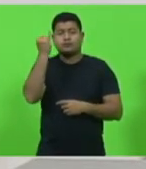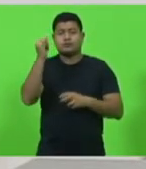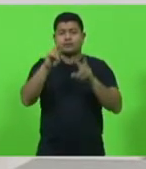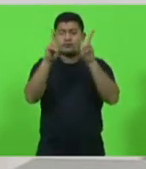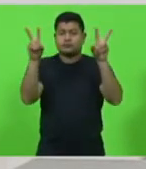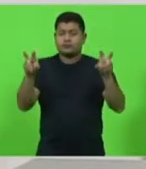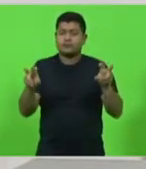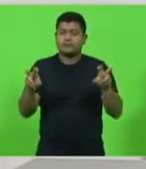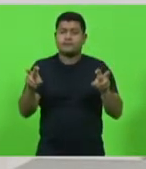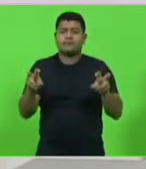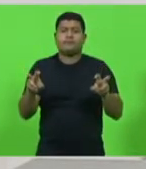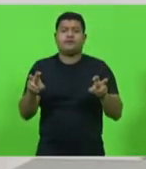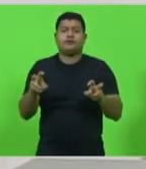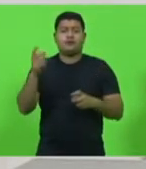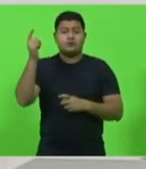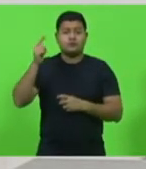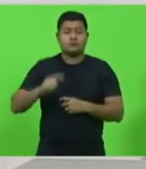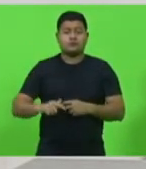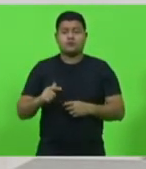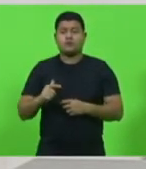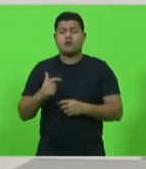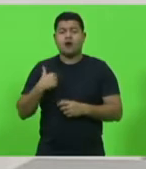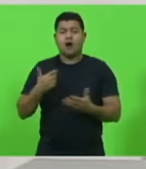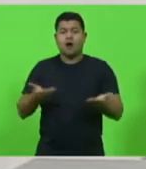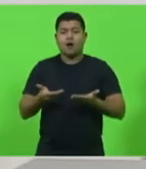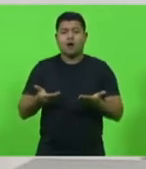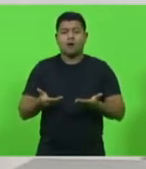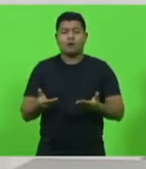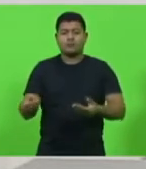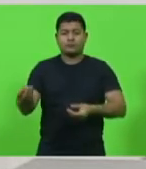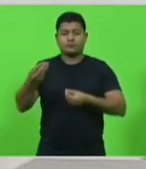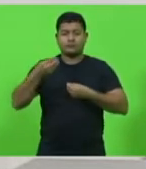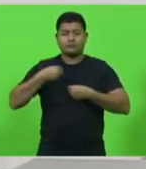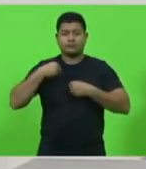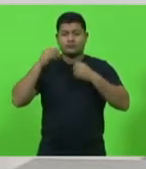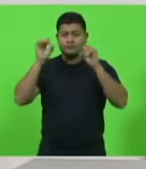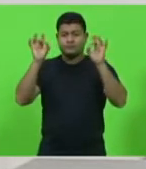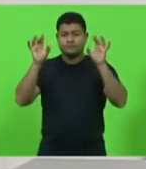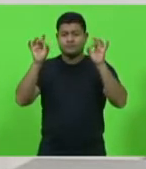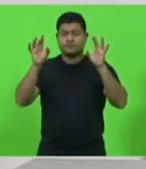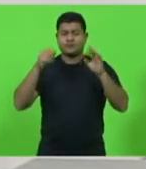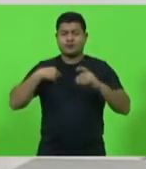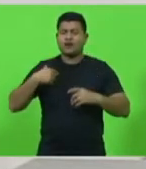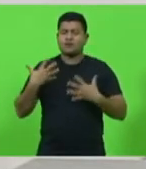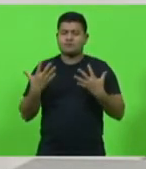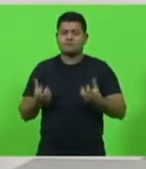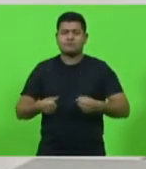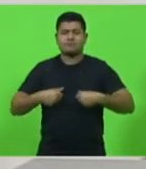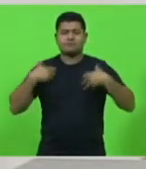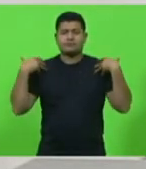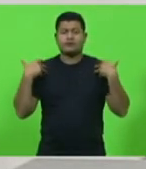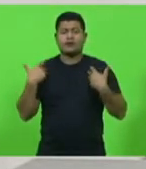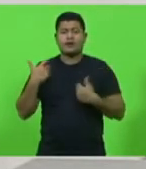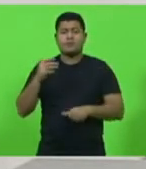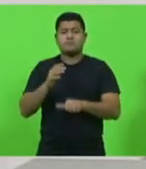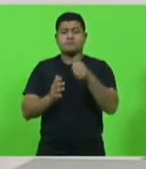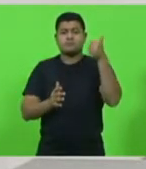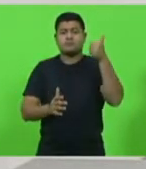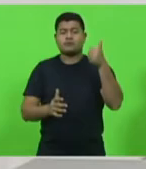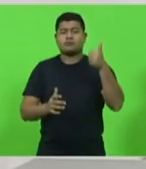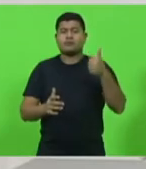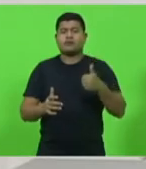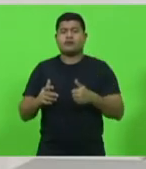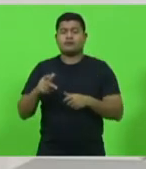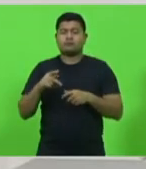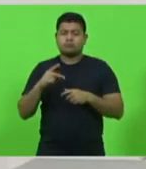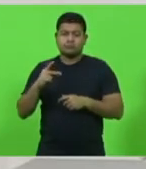isso, mais uma missão me foi incumbida, né? Com muita honra, aceitei ser a primeira Procuradora